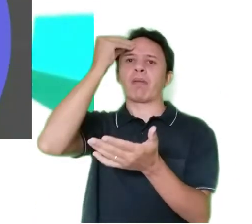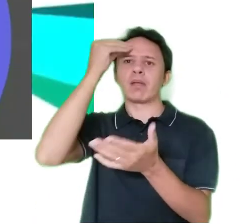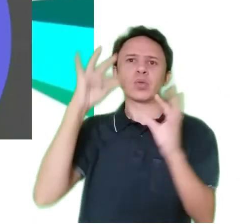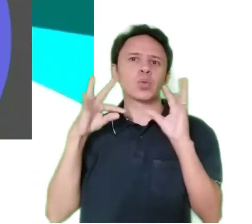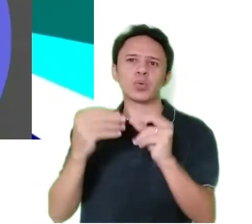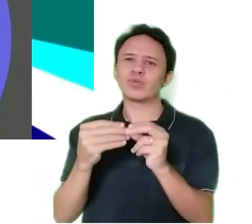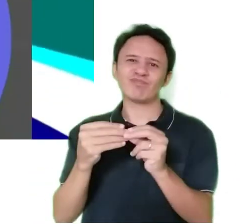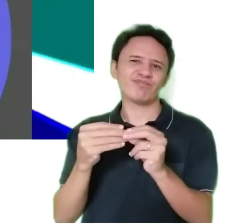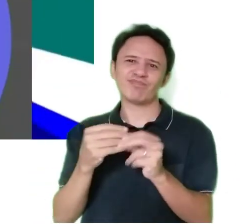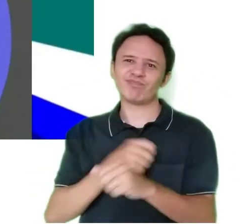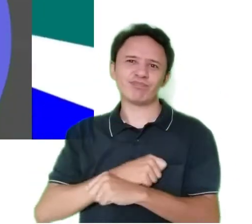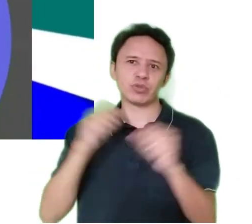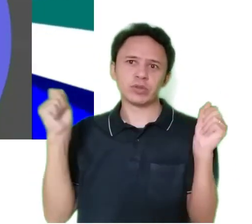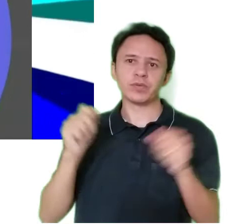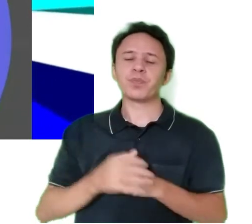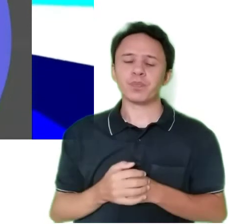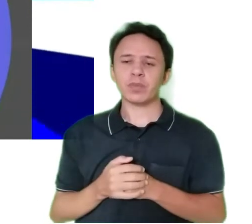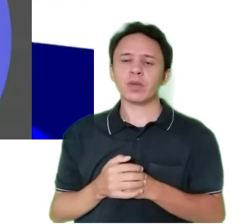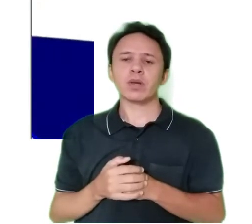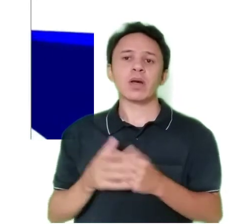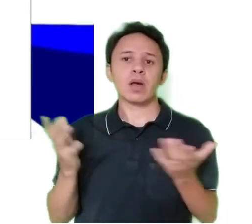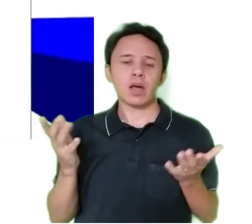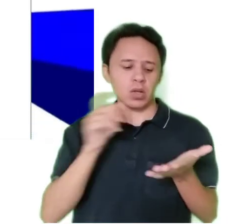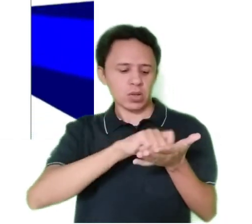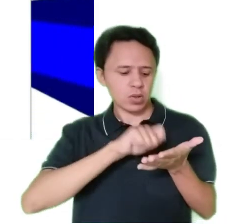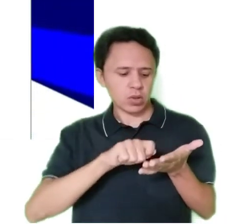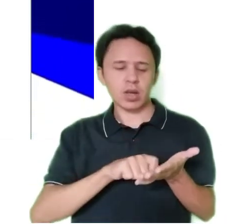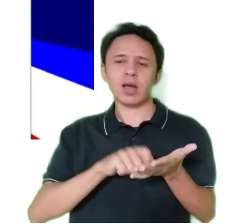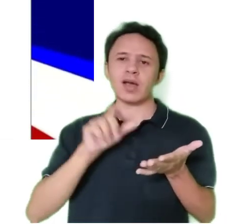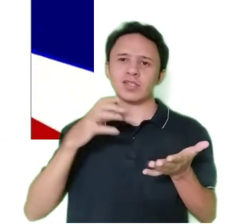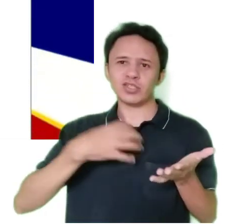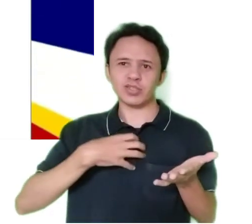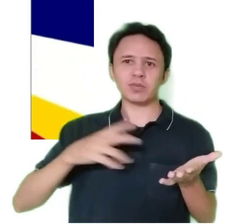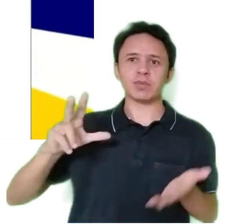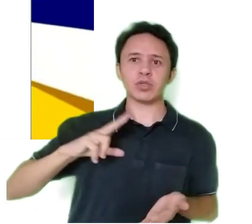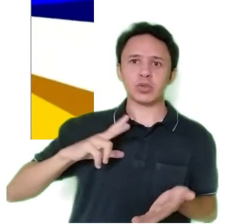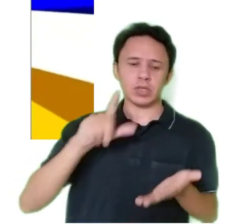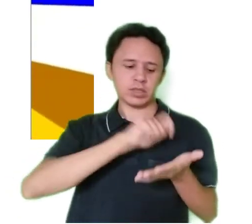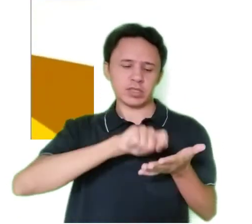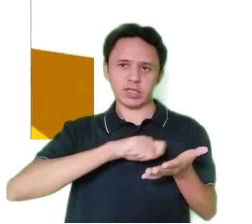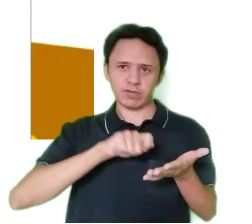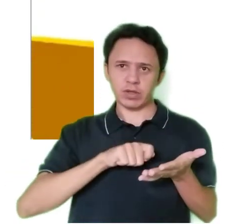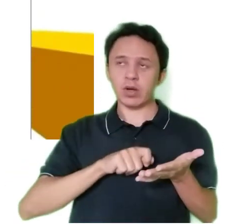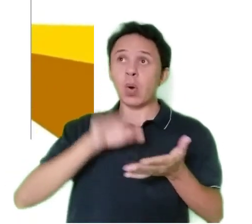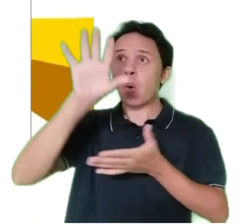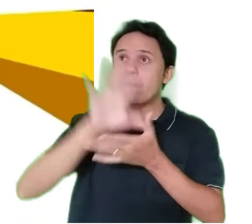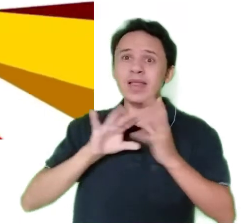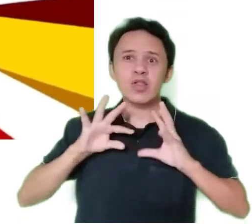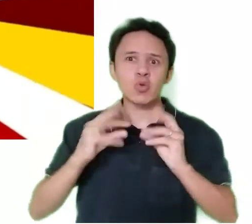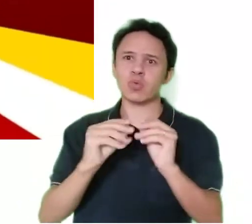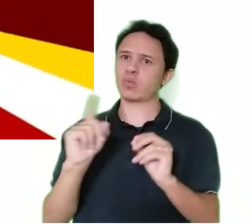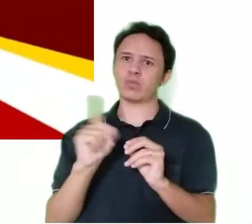A tomada de nota é uma forma particular de escrita, na qual não se põe tudo,